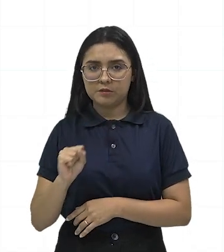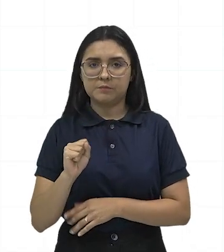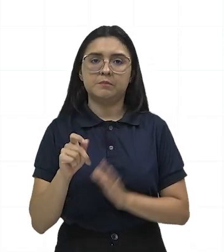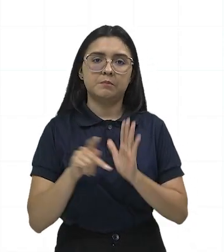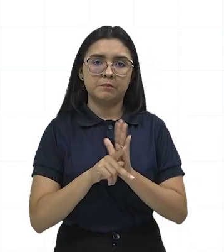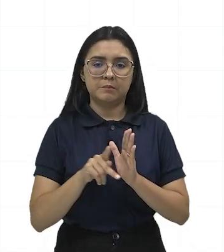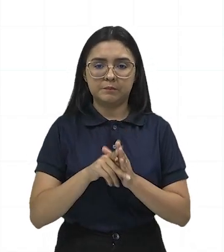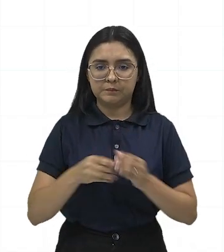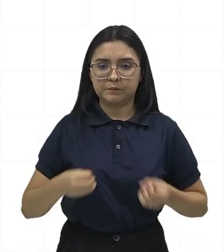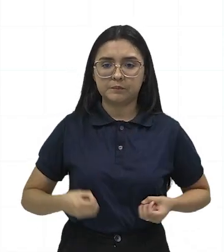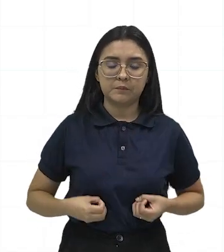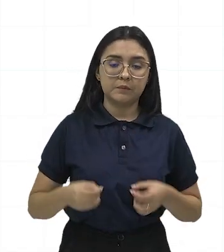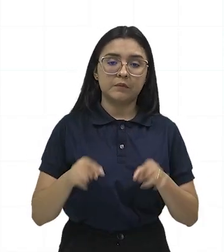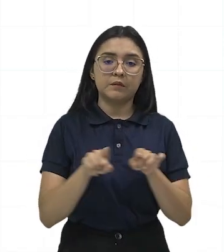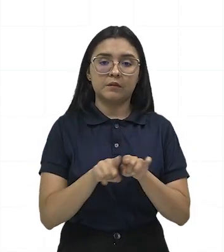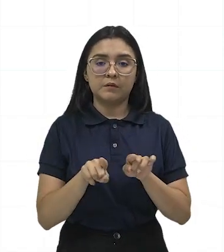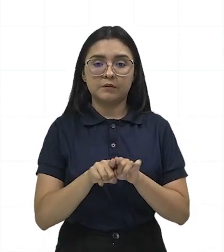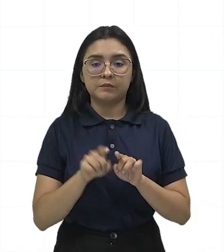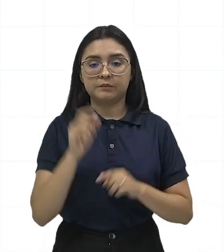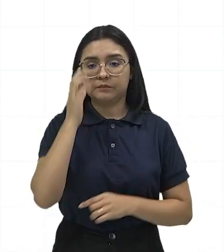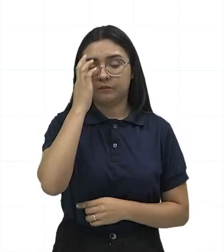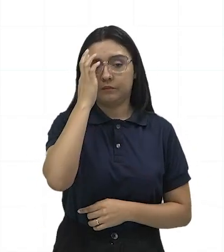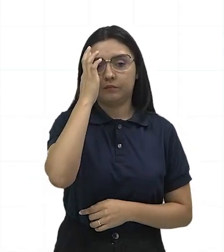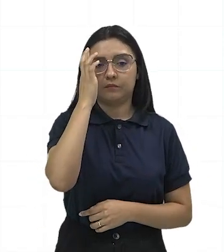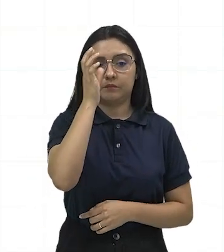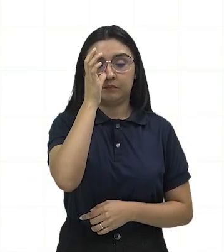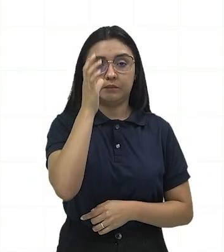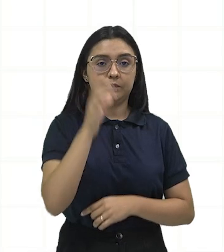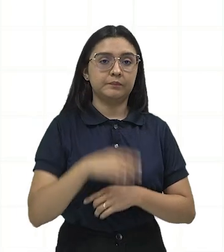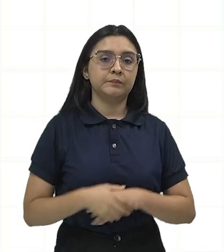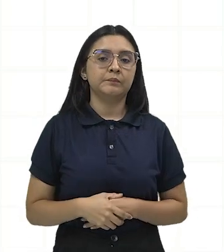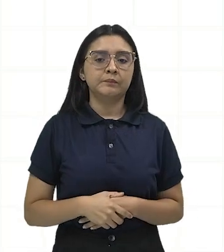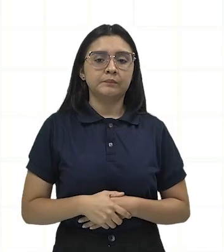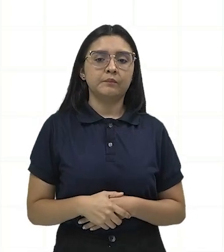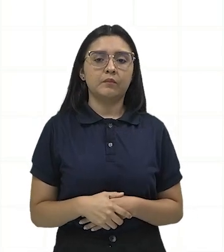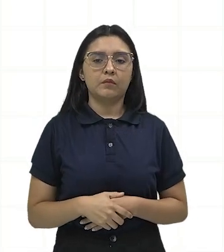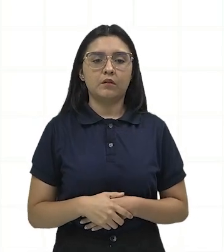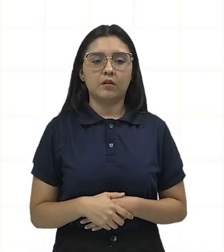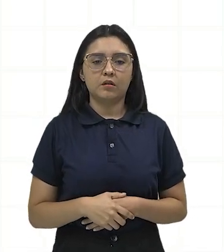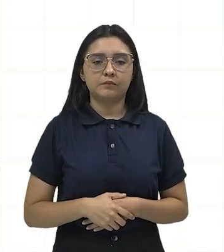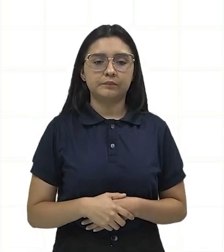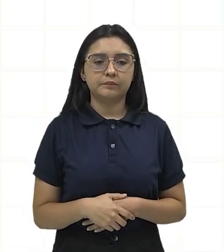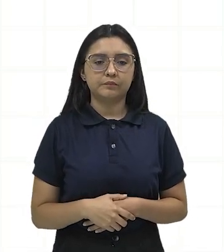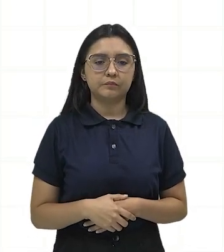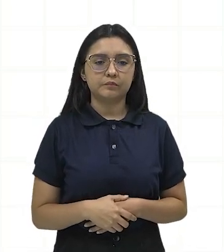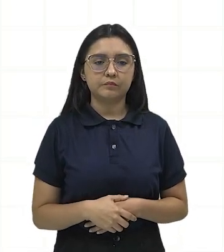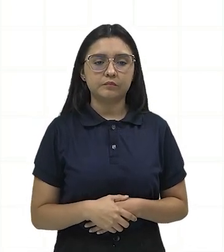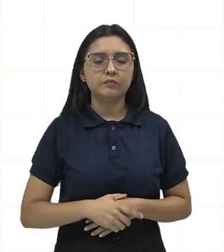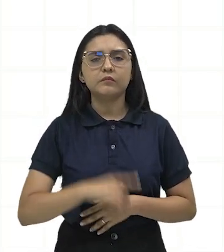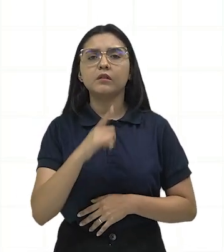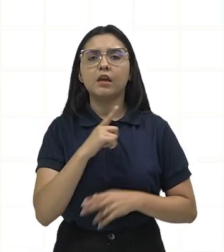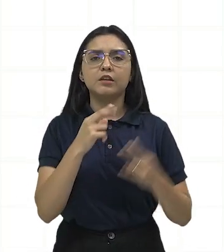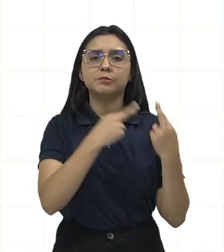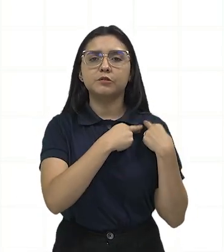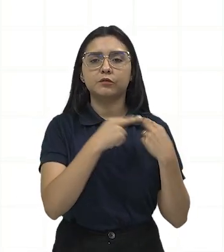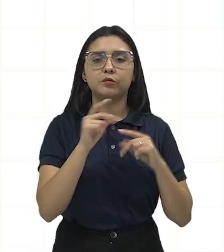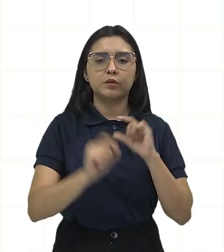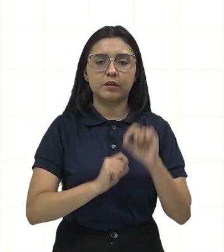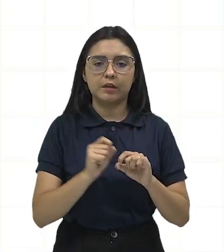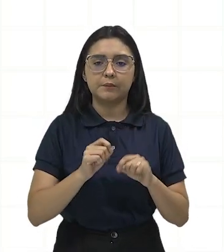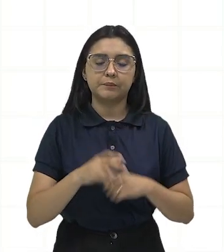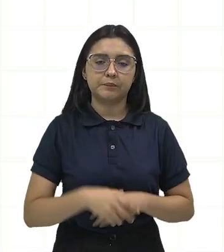que são órgãos musculares com formato de tubo e cada um deles vai ser aí, né, responsável